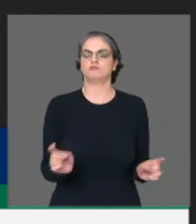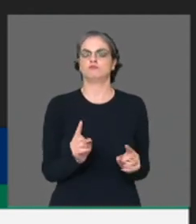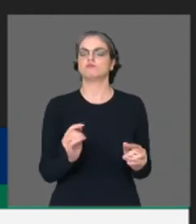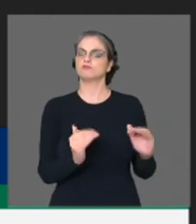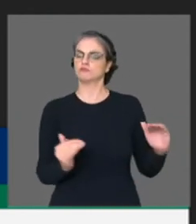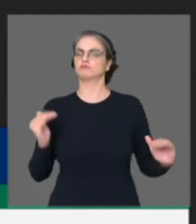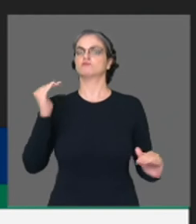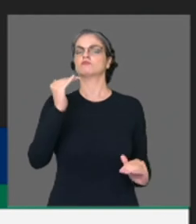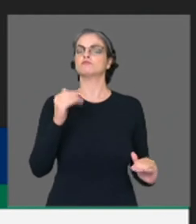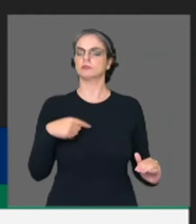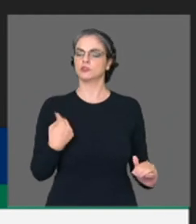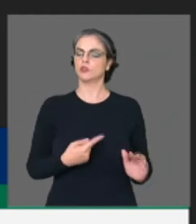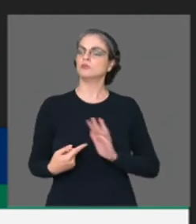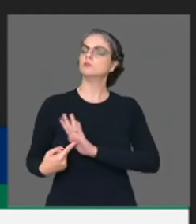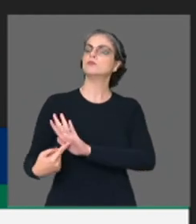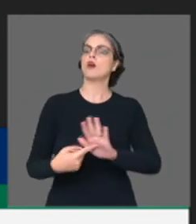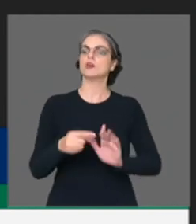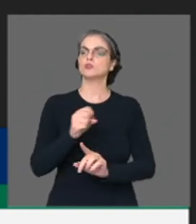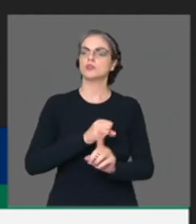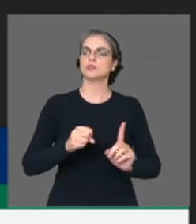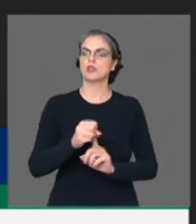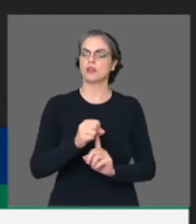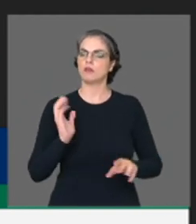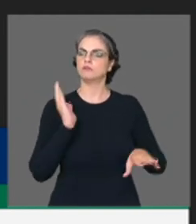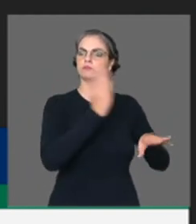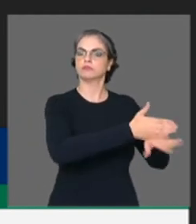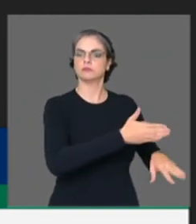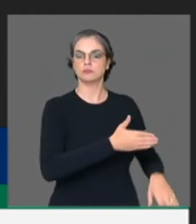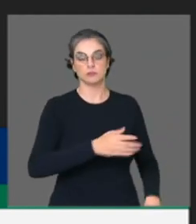sociedade a resposta que ela tanto espera?